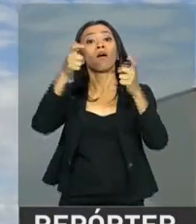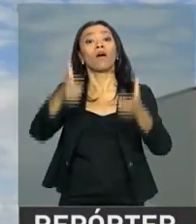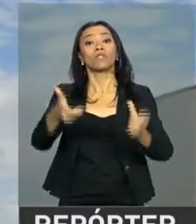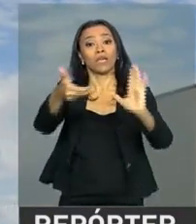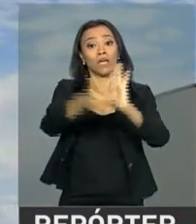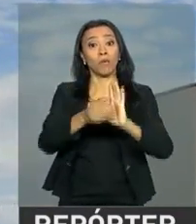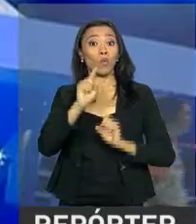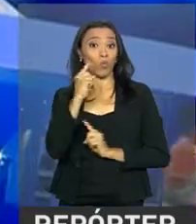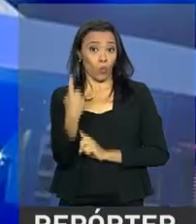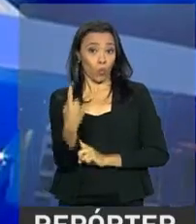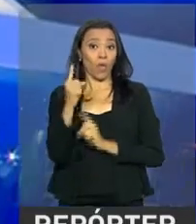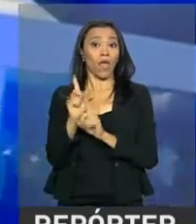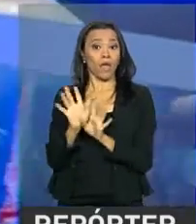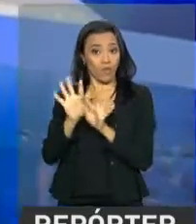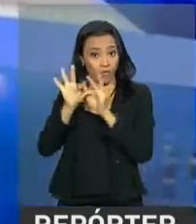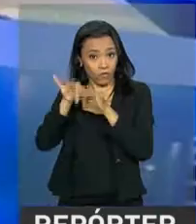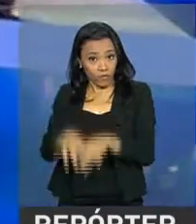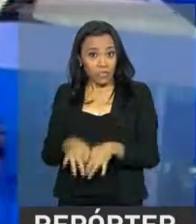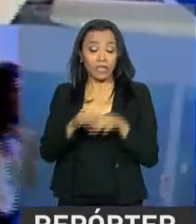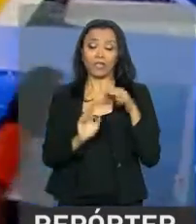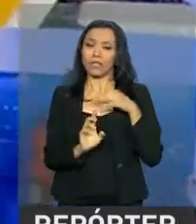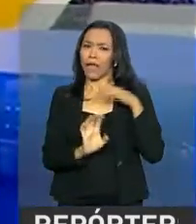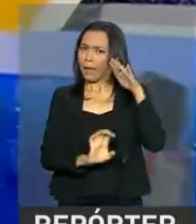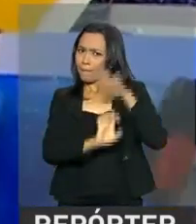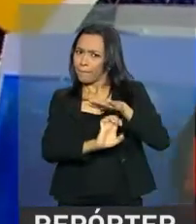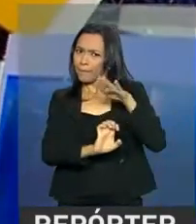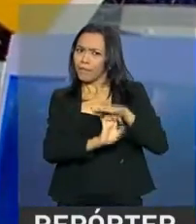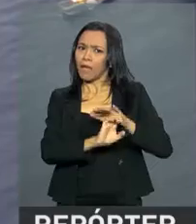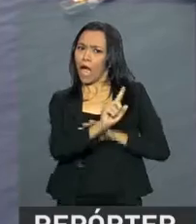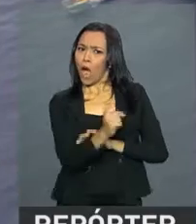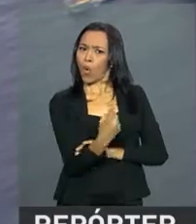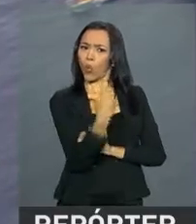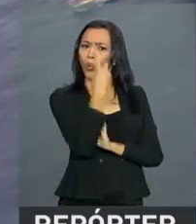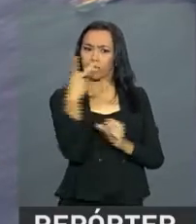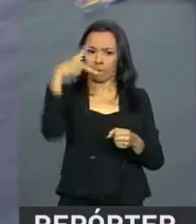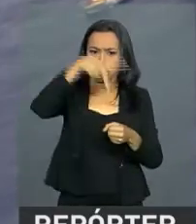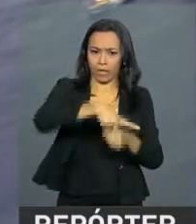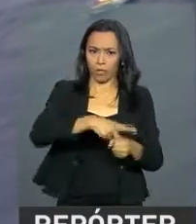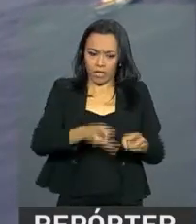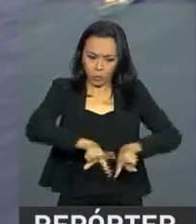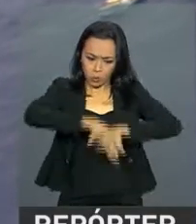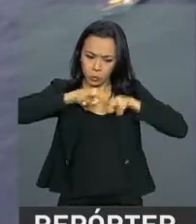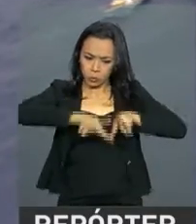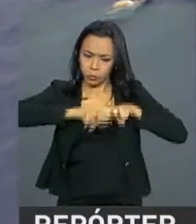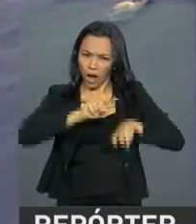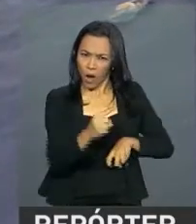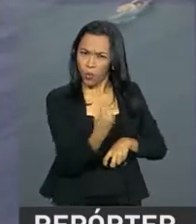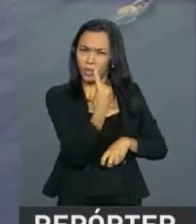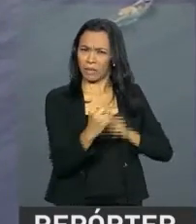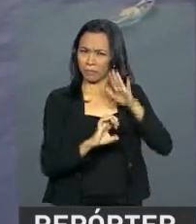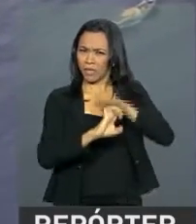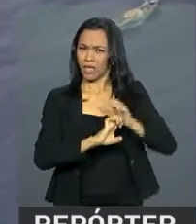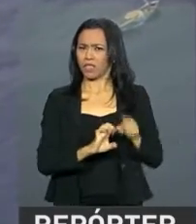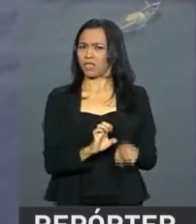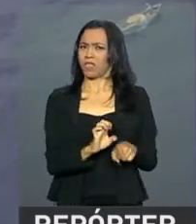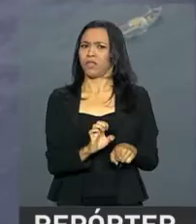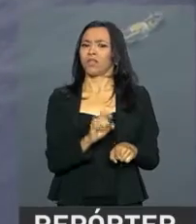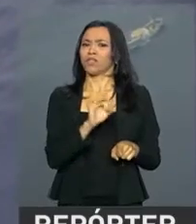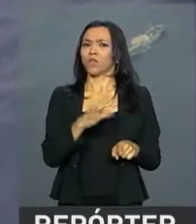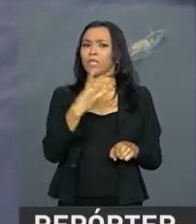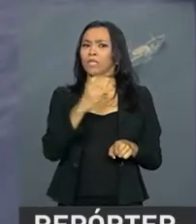da obrigatoriedade da Petrobras de ser a exploradora única de todos os campos do pré-sal, com participação mínima